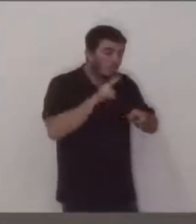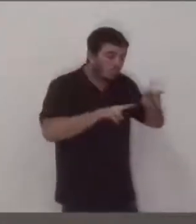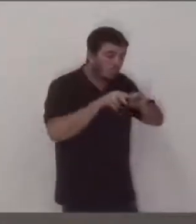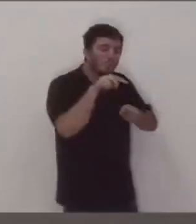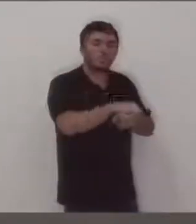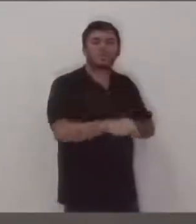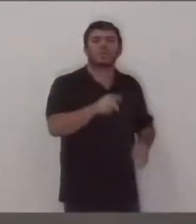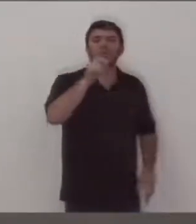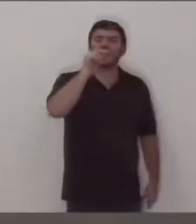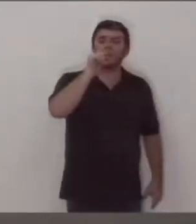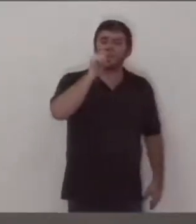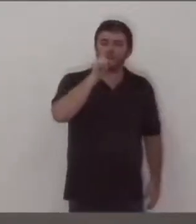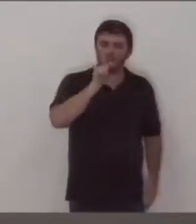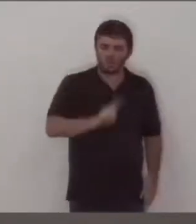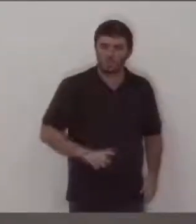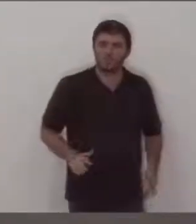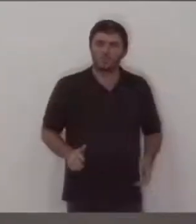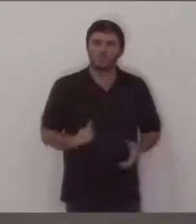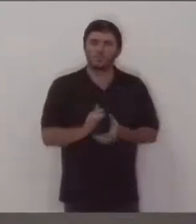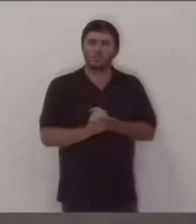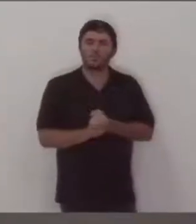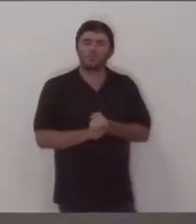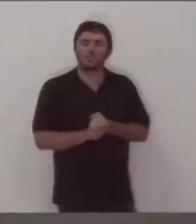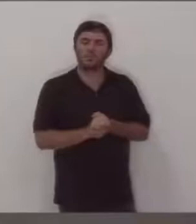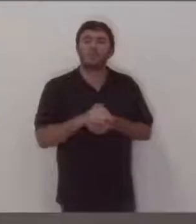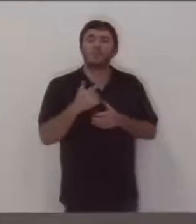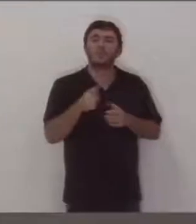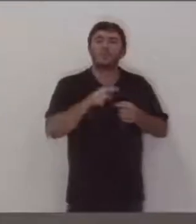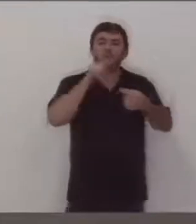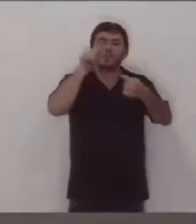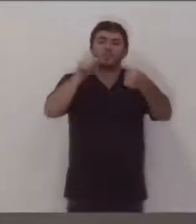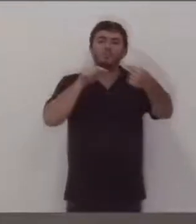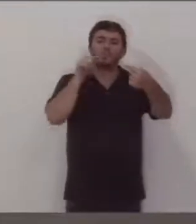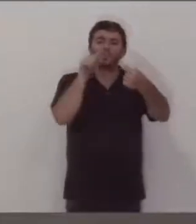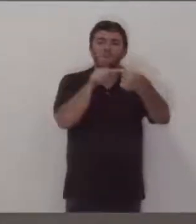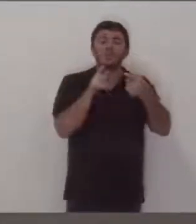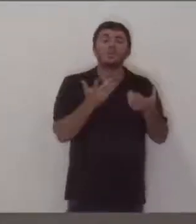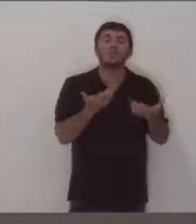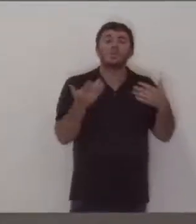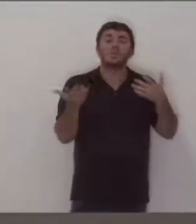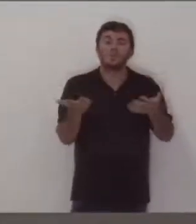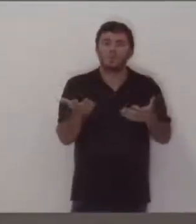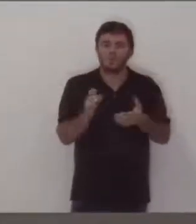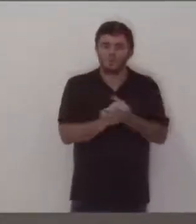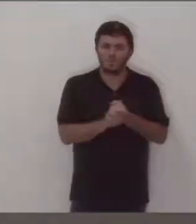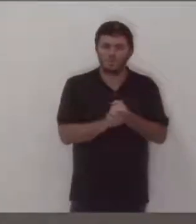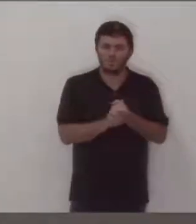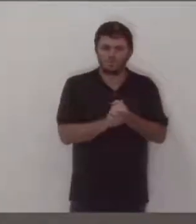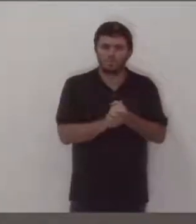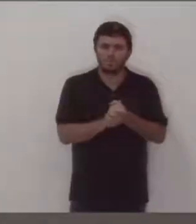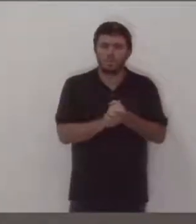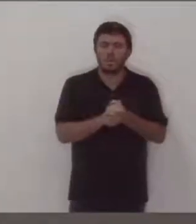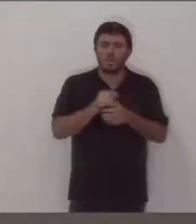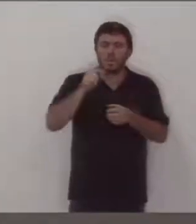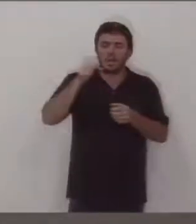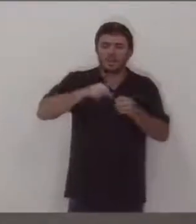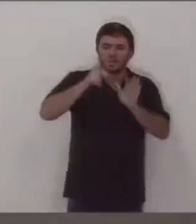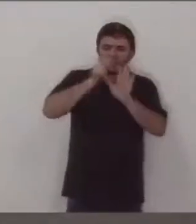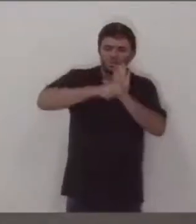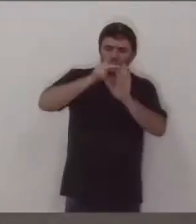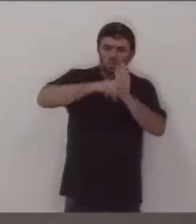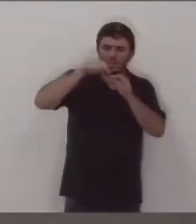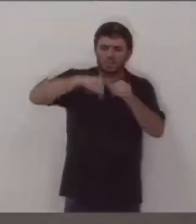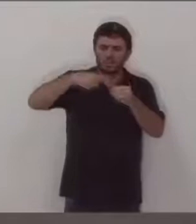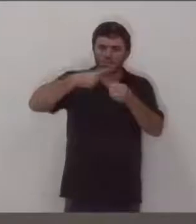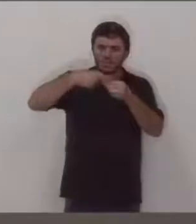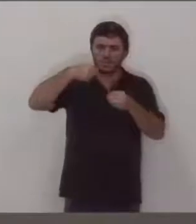o objetivo do Plano Municipal de Saneamento Básico? Diagnosticar os problemas existentes e previstos no horizonte do